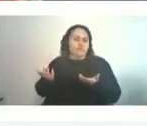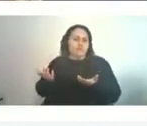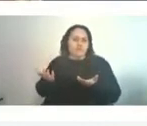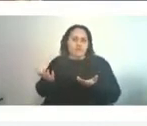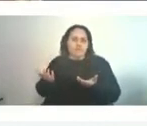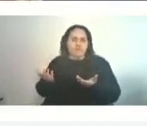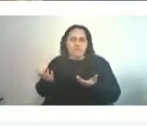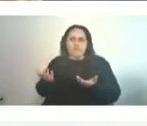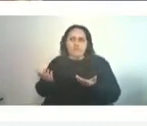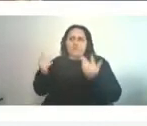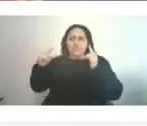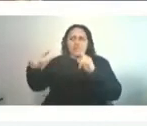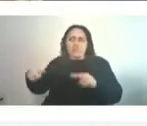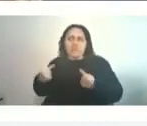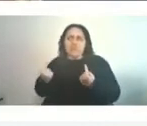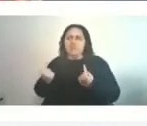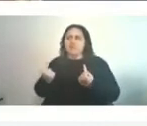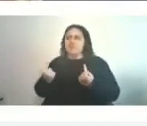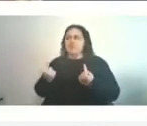de